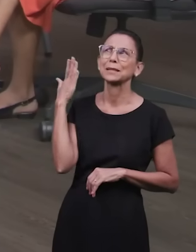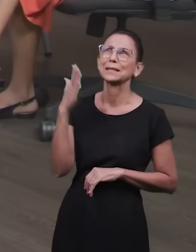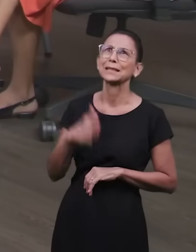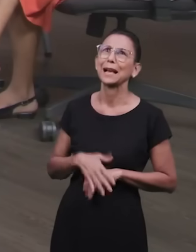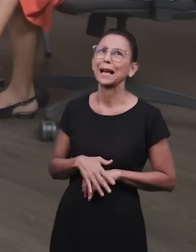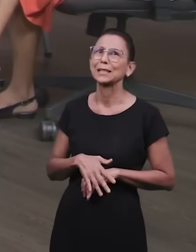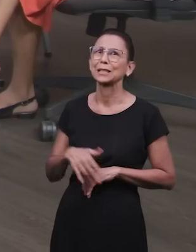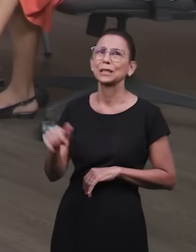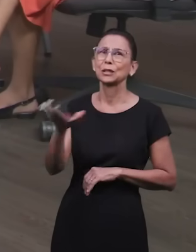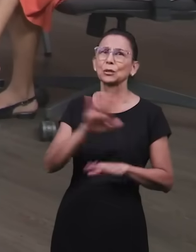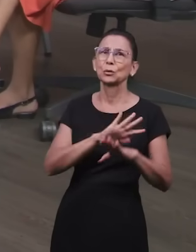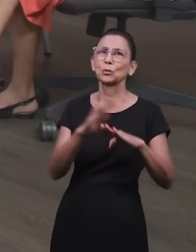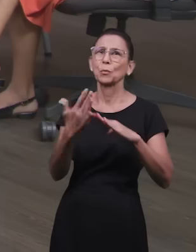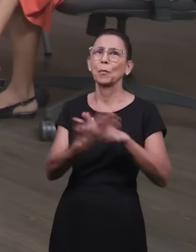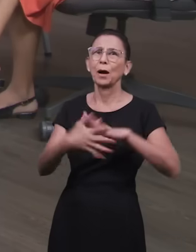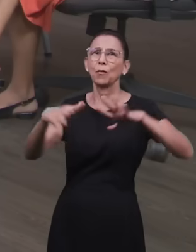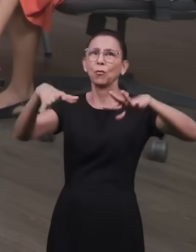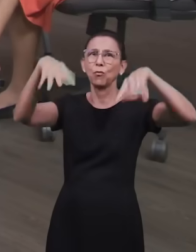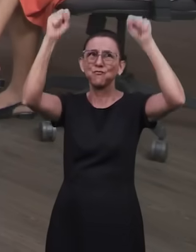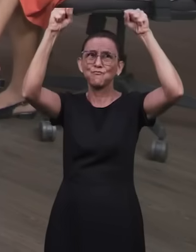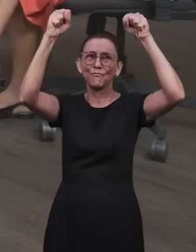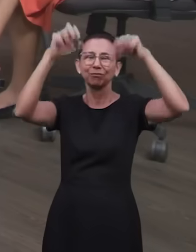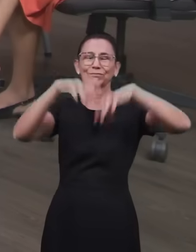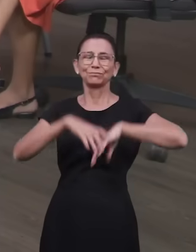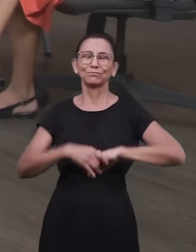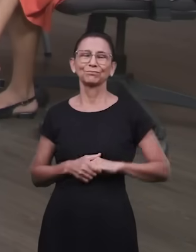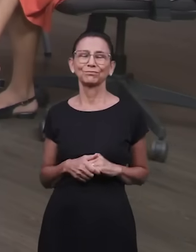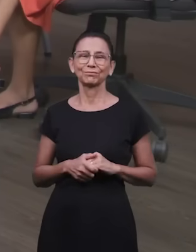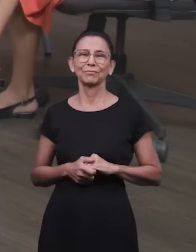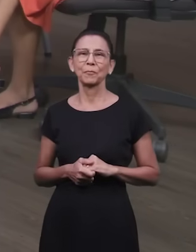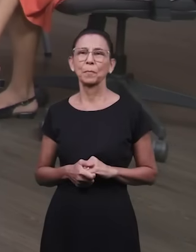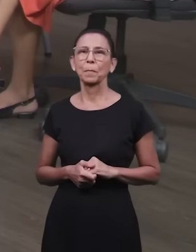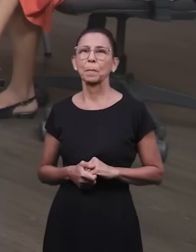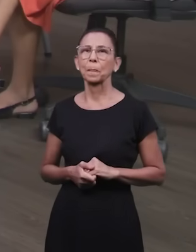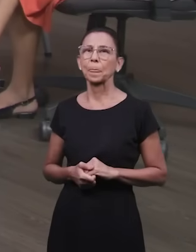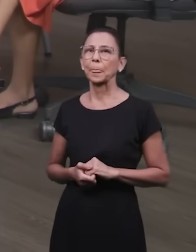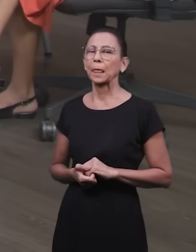que faltou luz no bairro. Mas a pergunta é a seguinte: